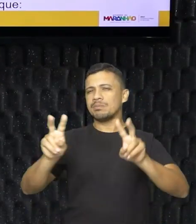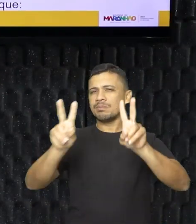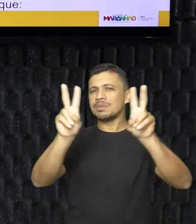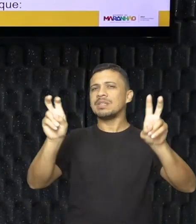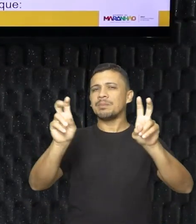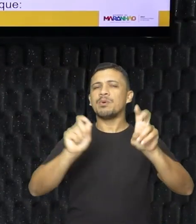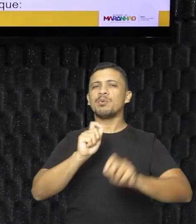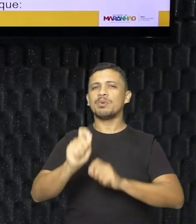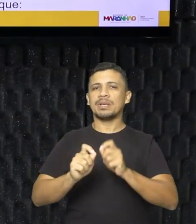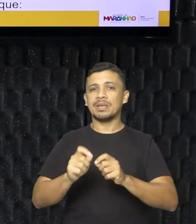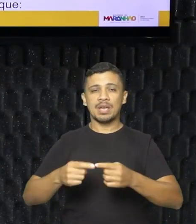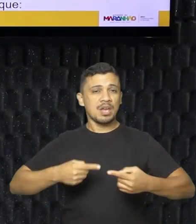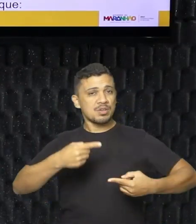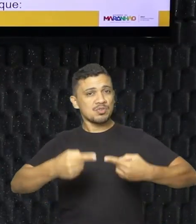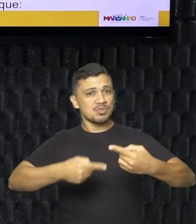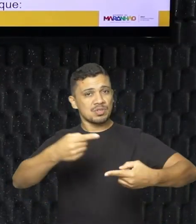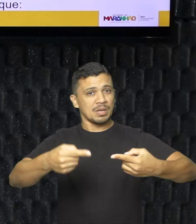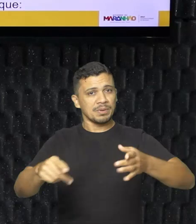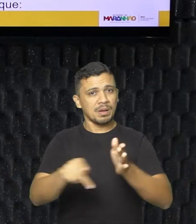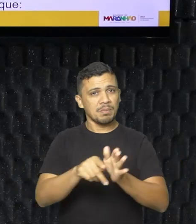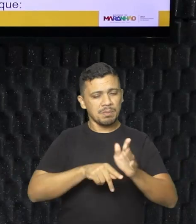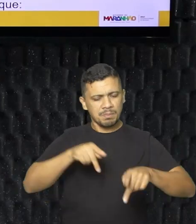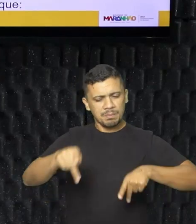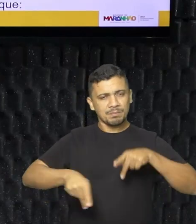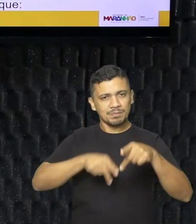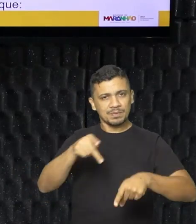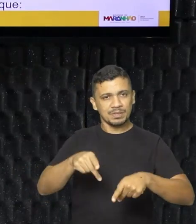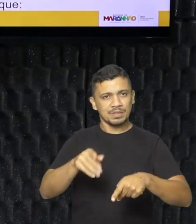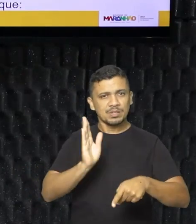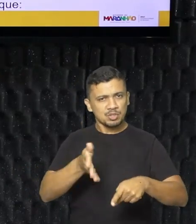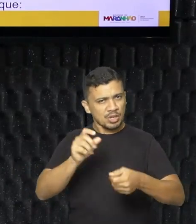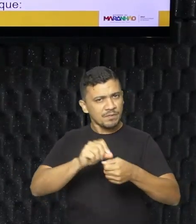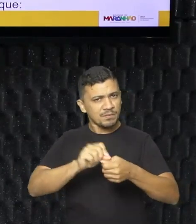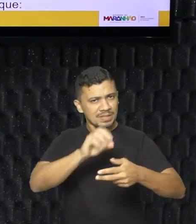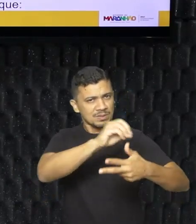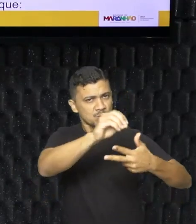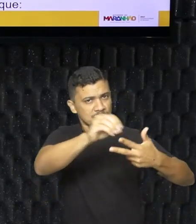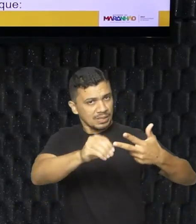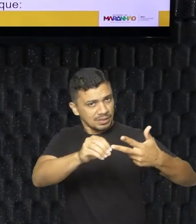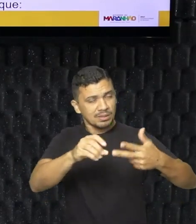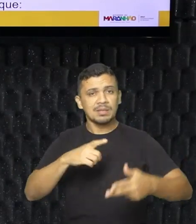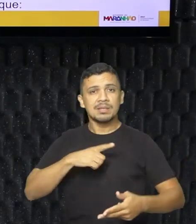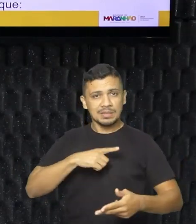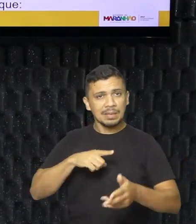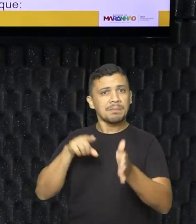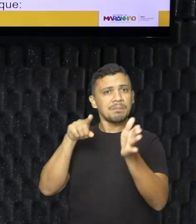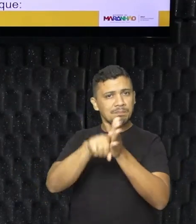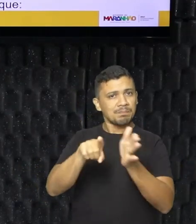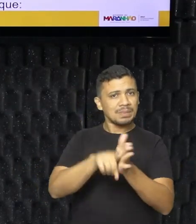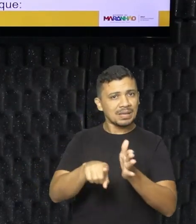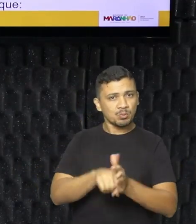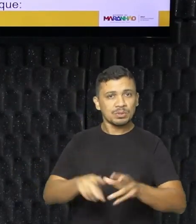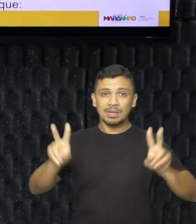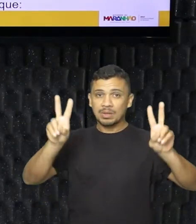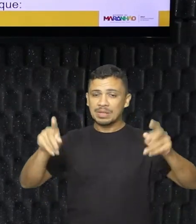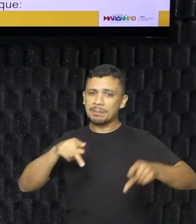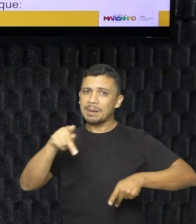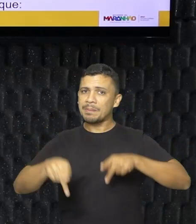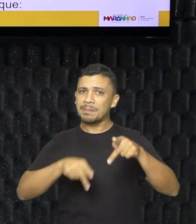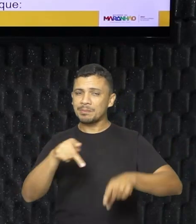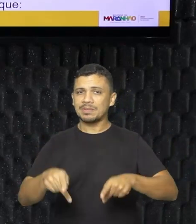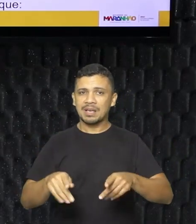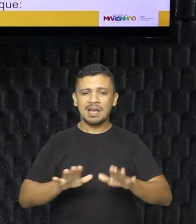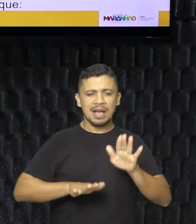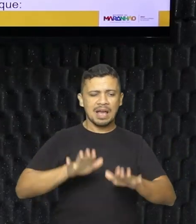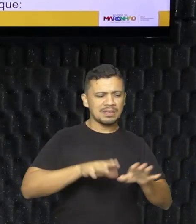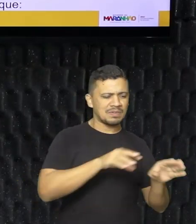dinâmica populacional. Se você já fez o Enem, você sabe que todos os anos tem questão de população. Às vezes de imigrações,